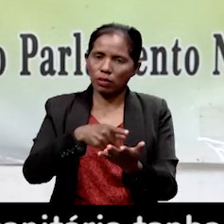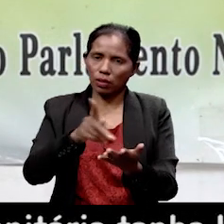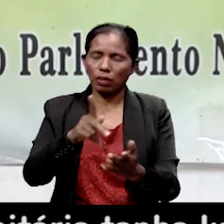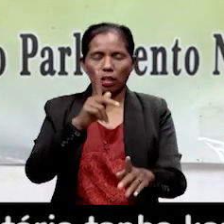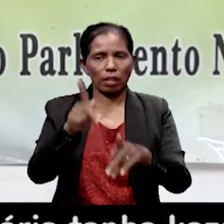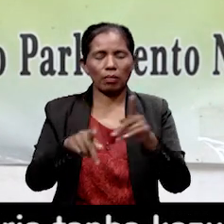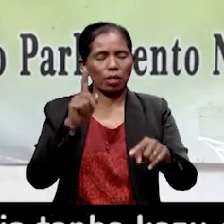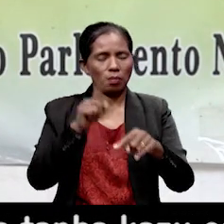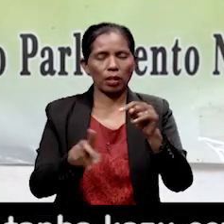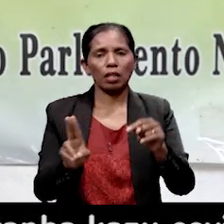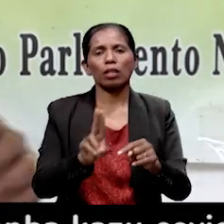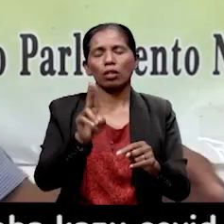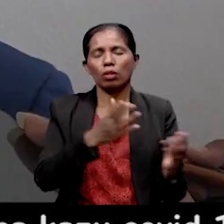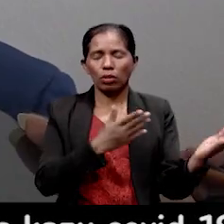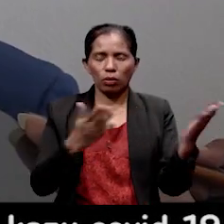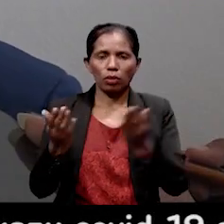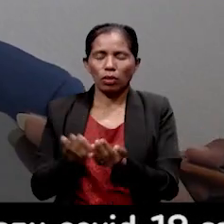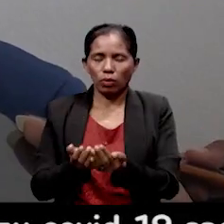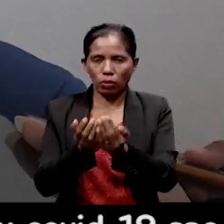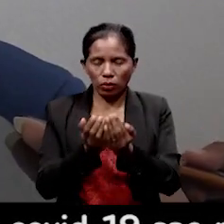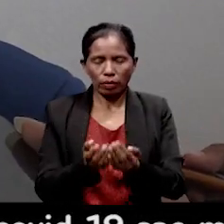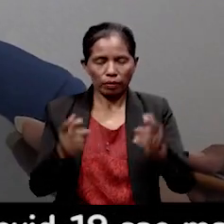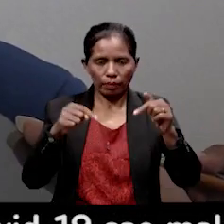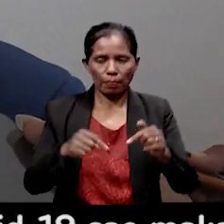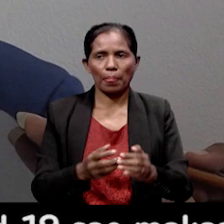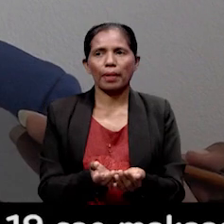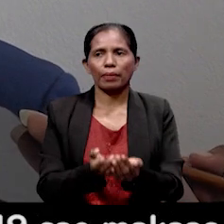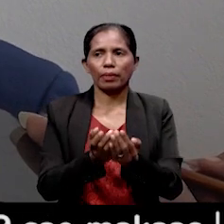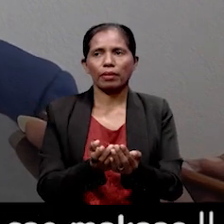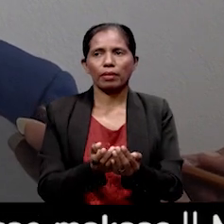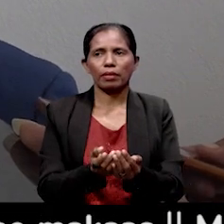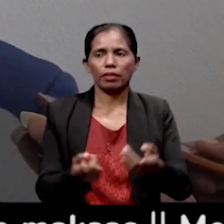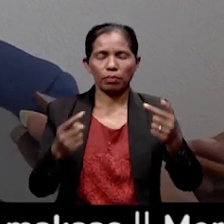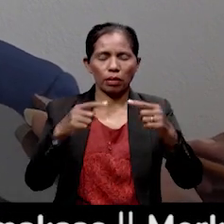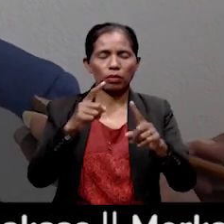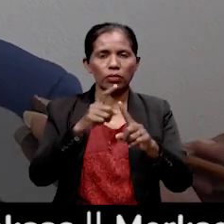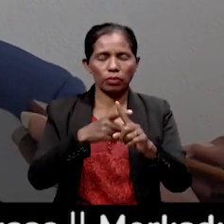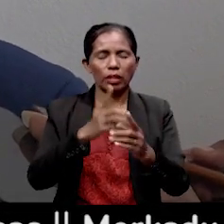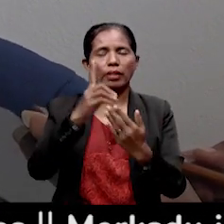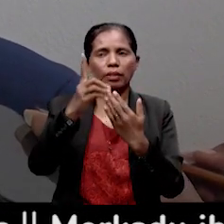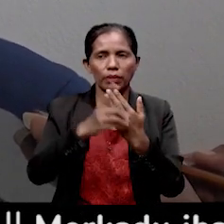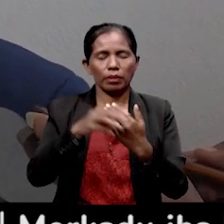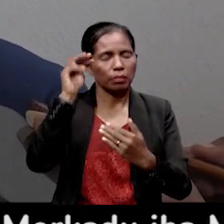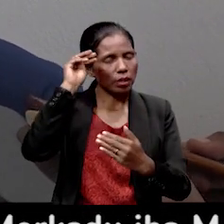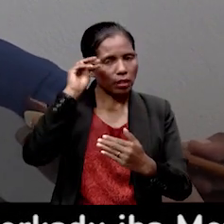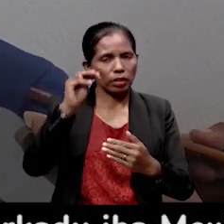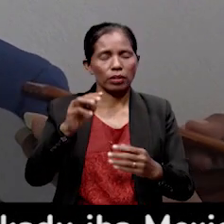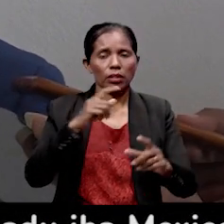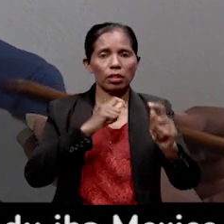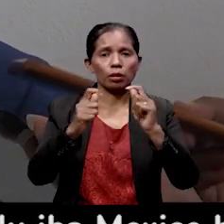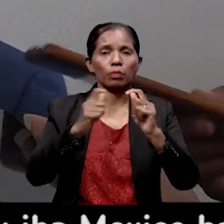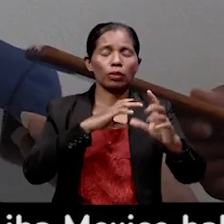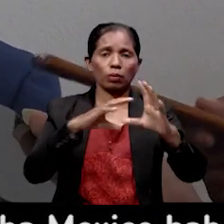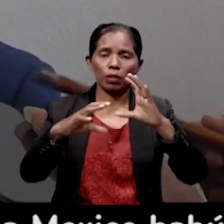kbelo kusi ro ne tambah mai ida ne problema ro ahine seto ini sude desembro antes ne ministro transporte no comunicação